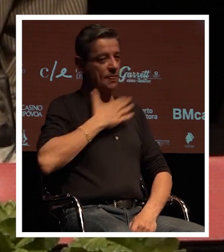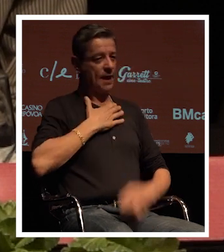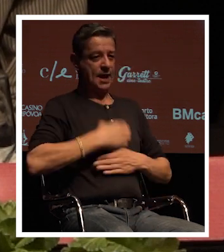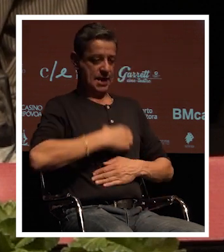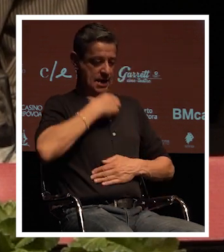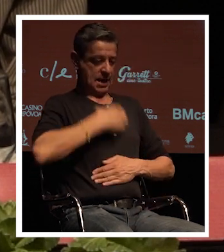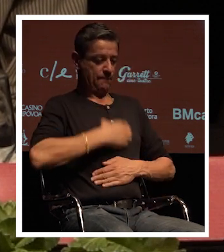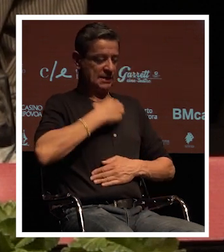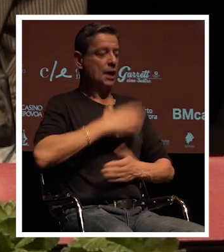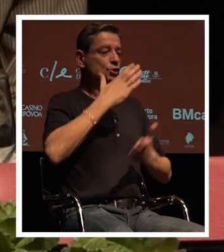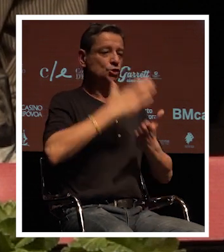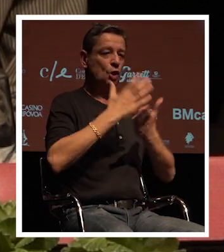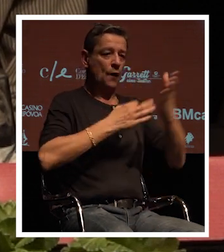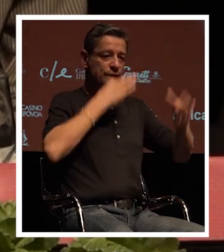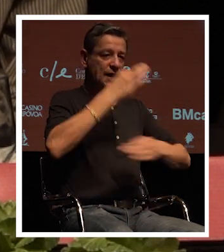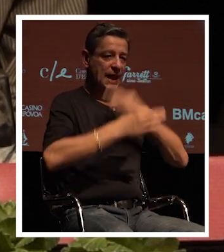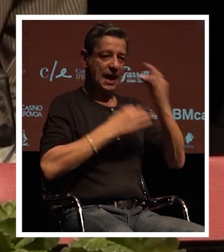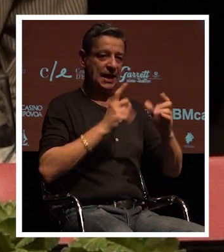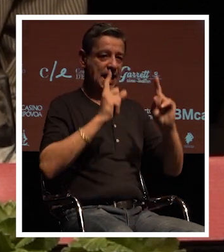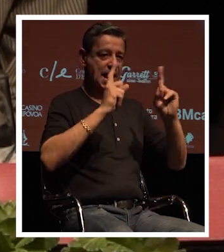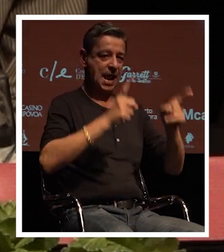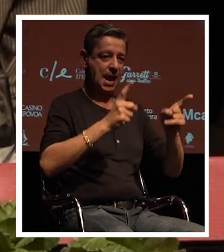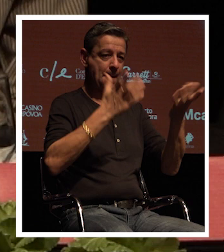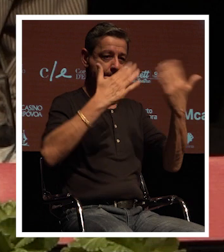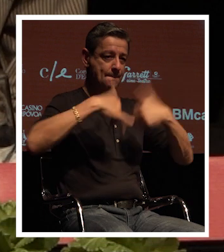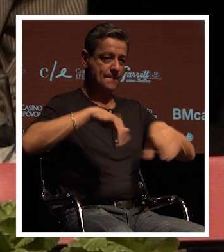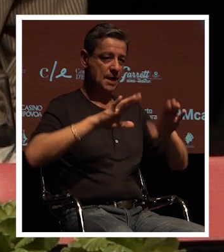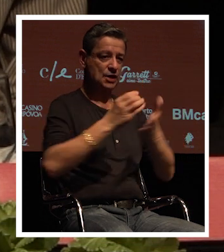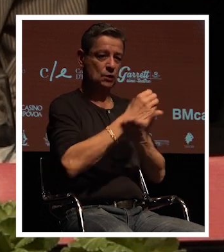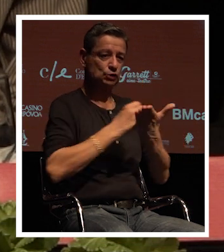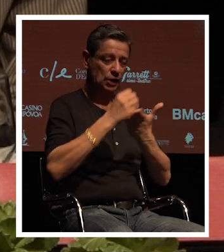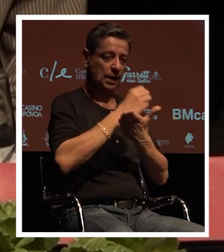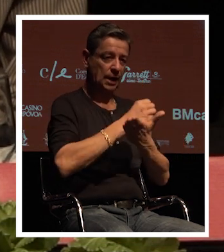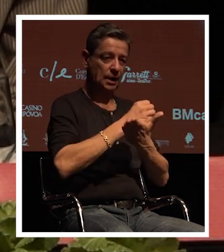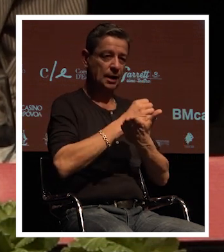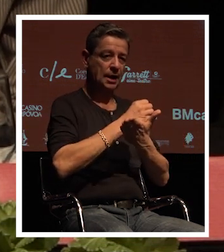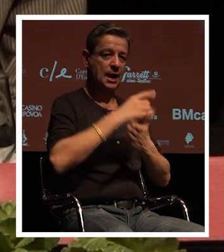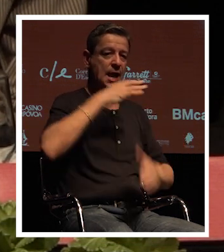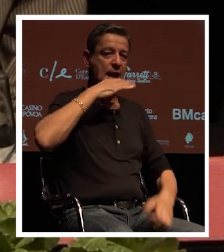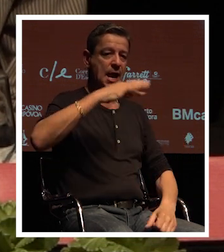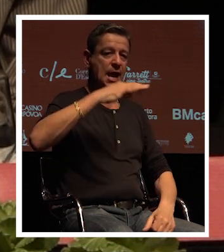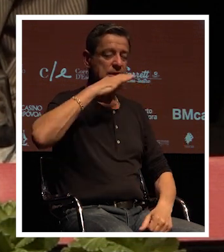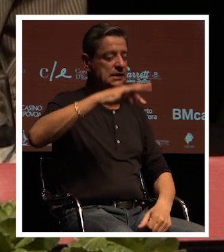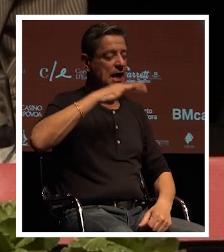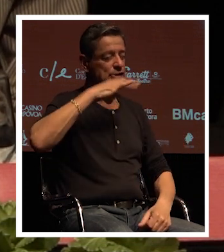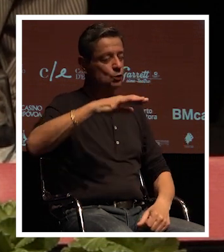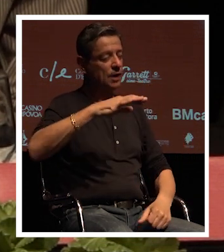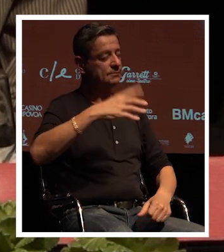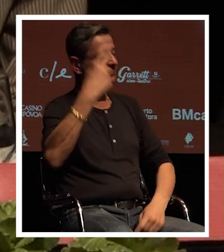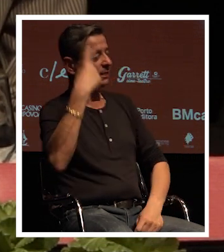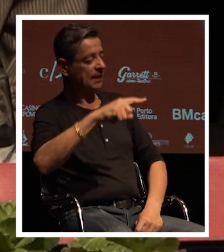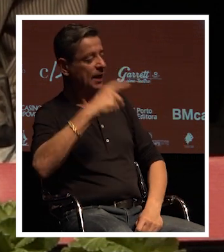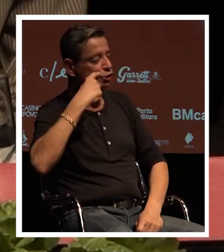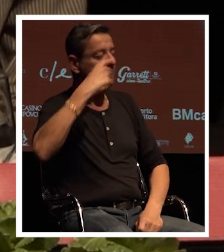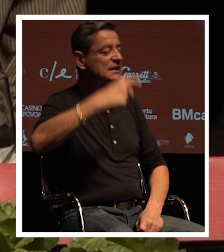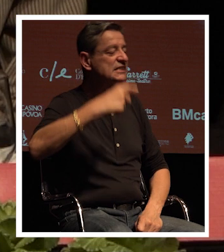e que às vezes só falar nisso não chega as canções têm esse têm esse toque